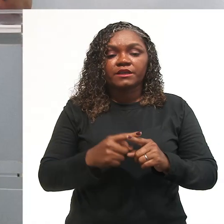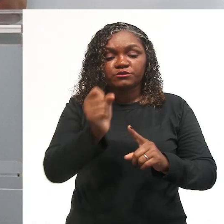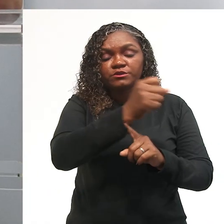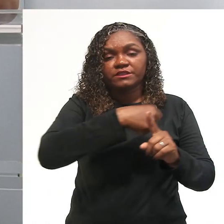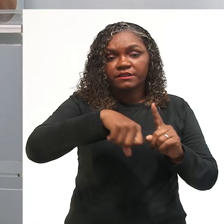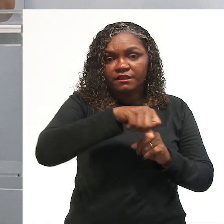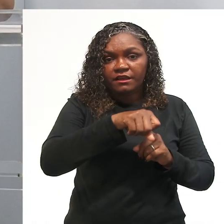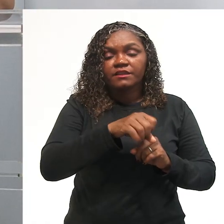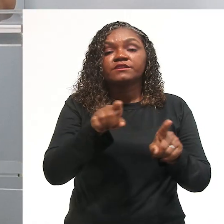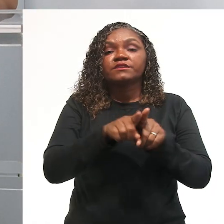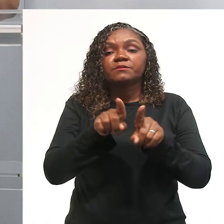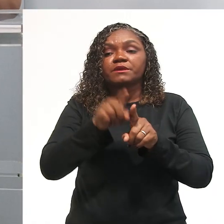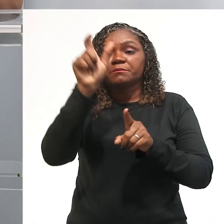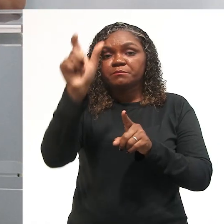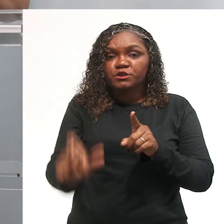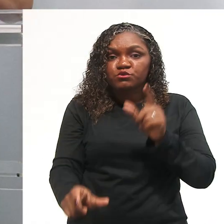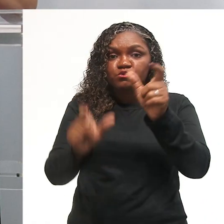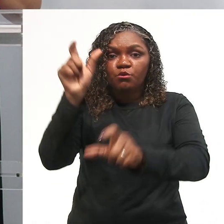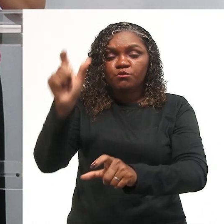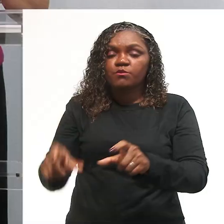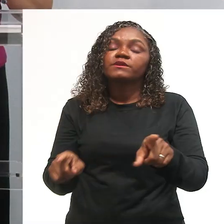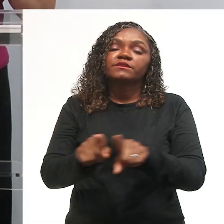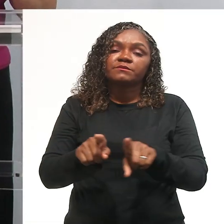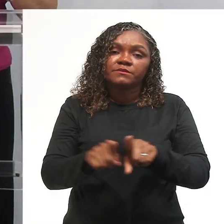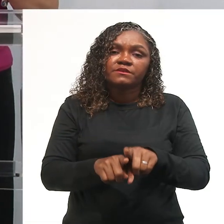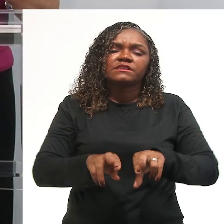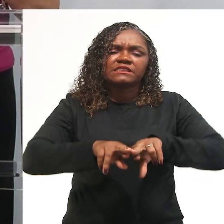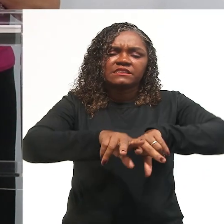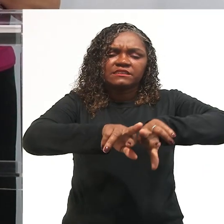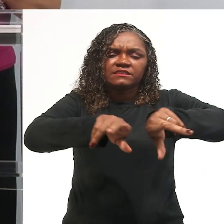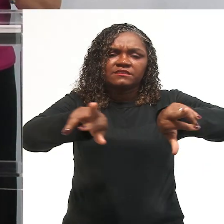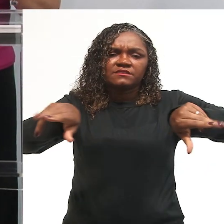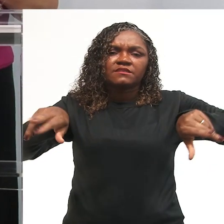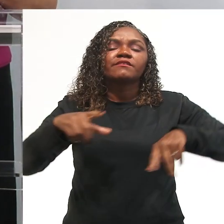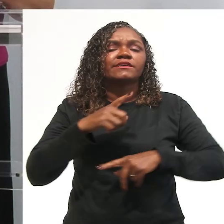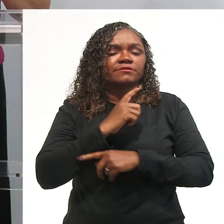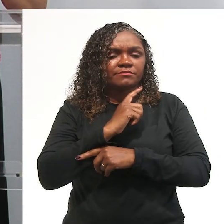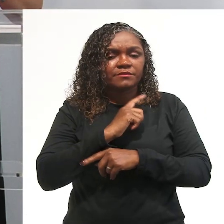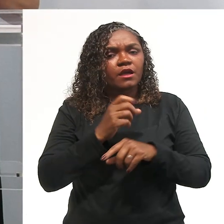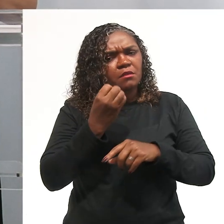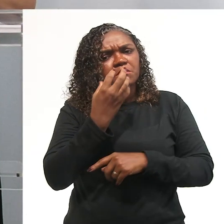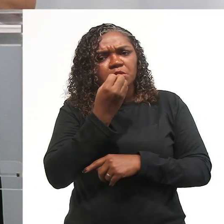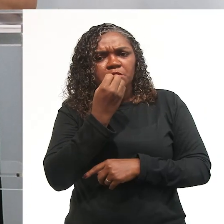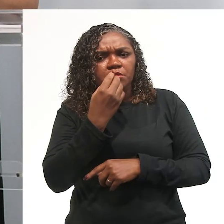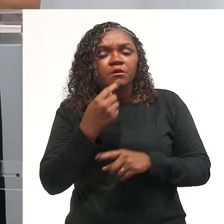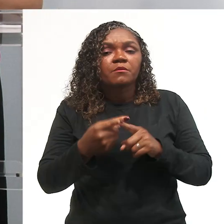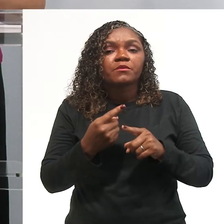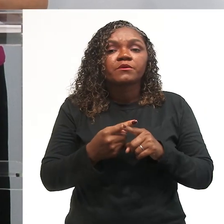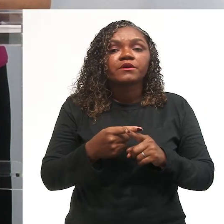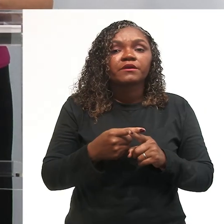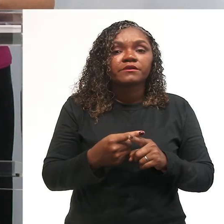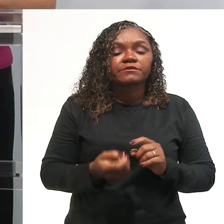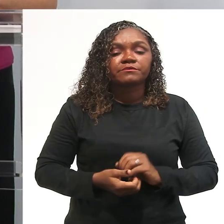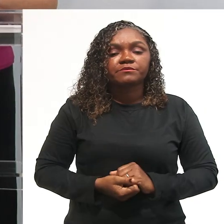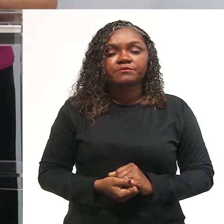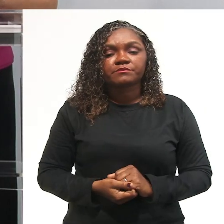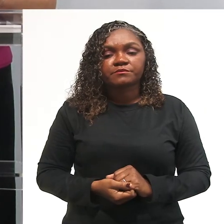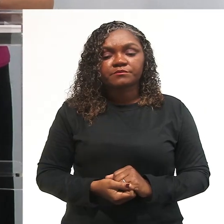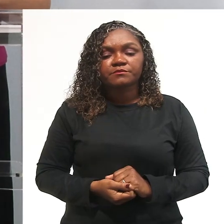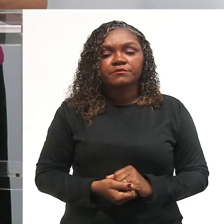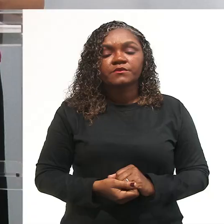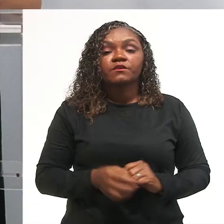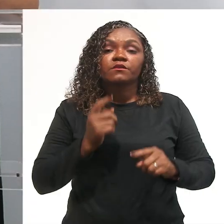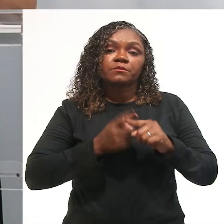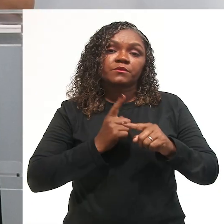como um todo. Então, há uma diversidade muito grande. Mas isso é bom que exista isso, porque